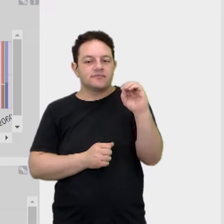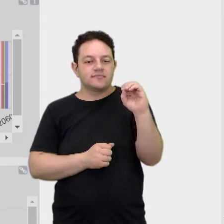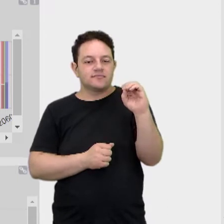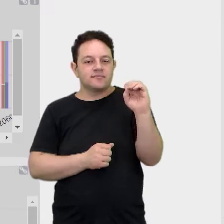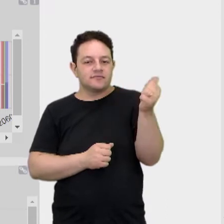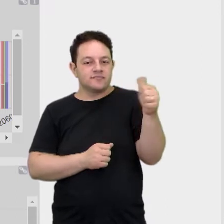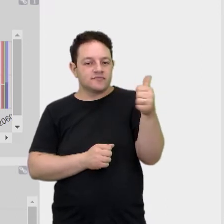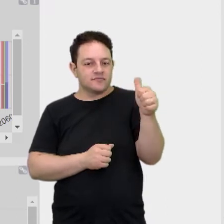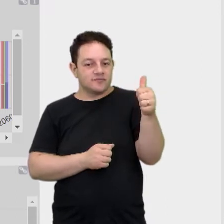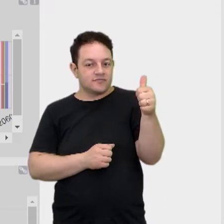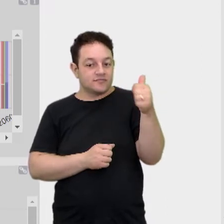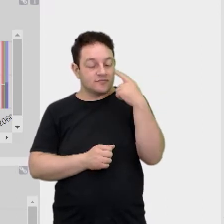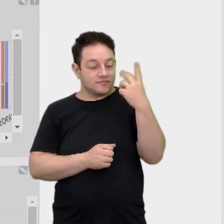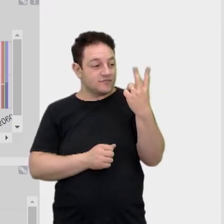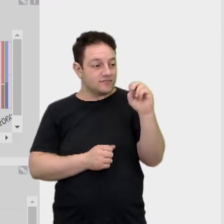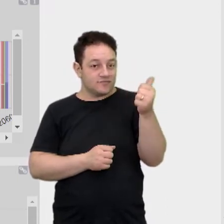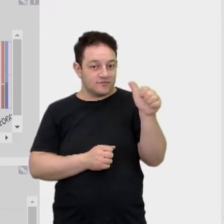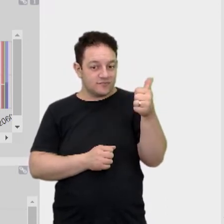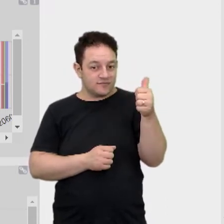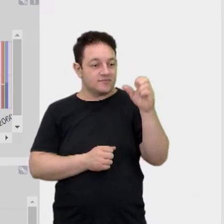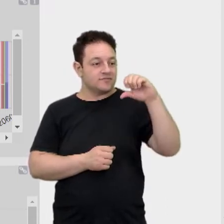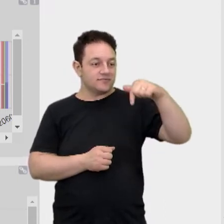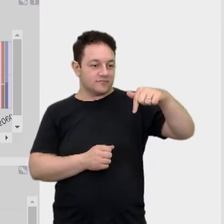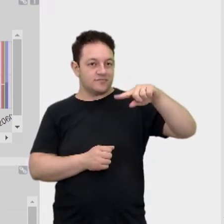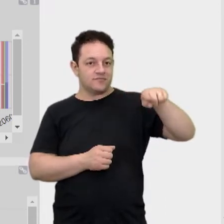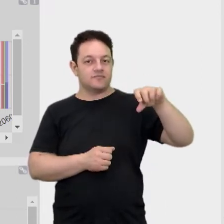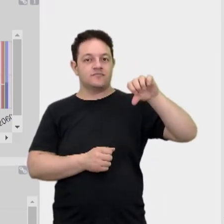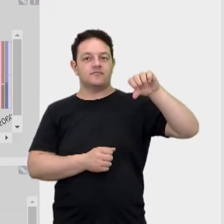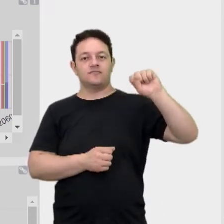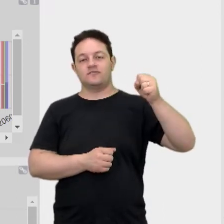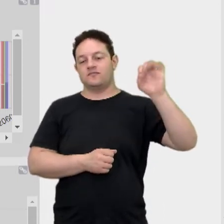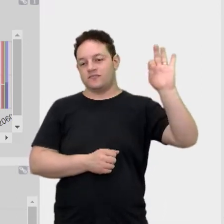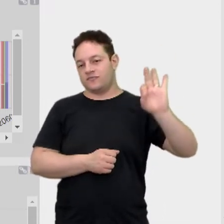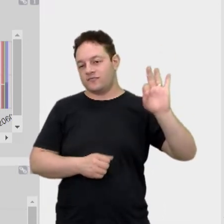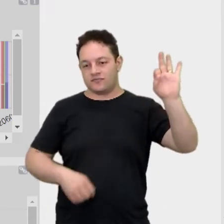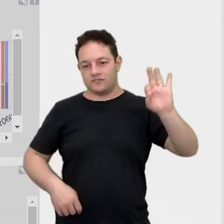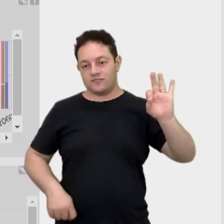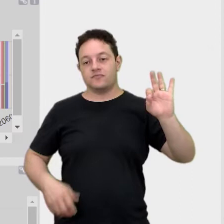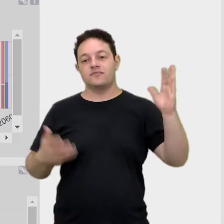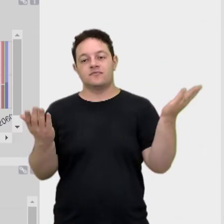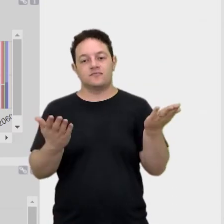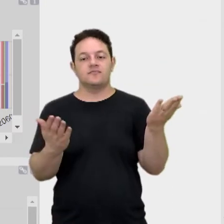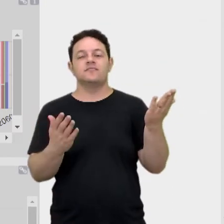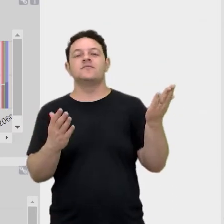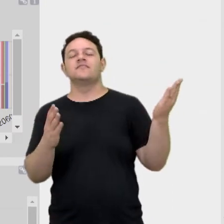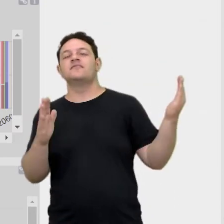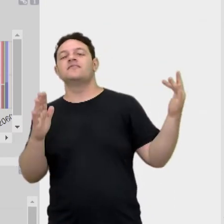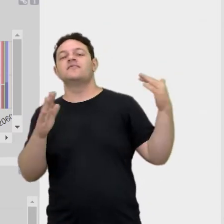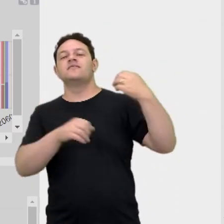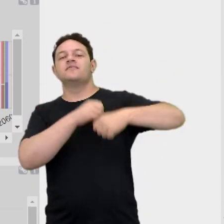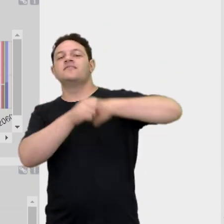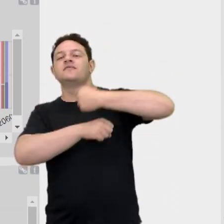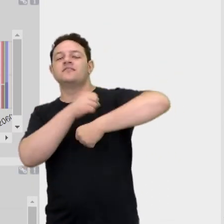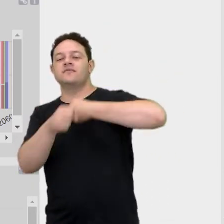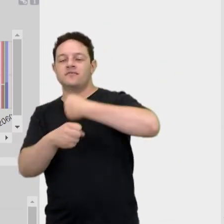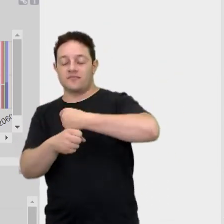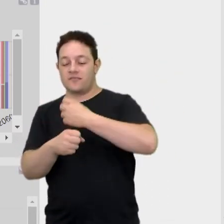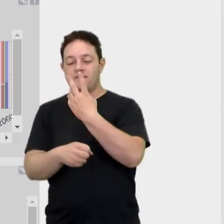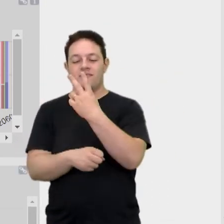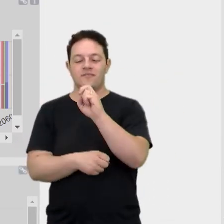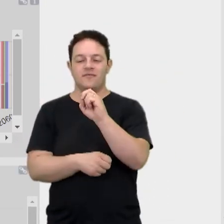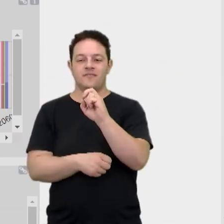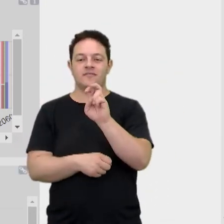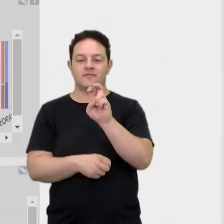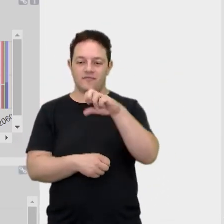2011, tá aqui, ó, 7,98%, né? E aqui na parte de 2059, 26%,